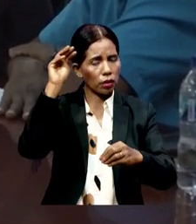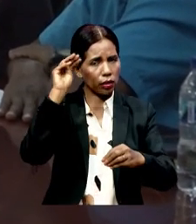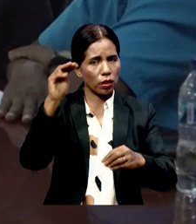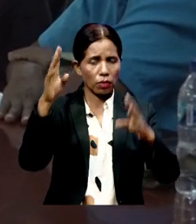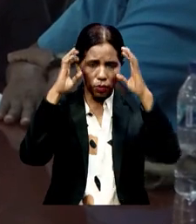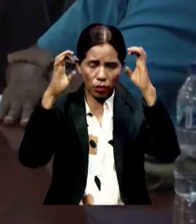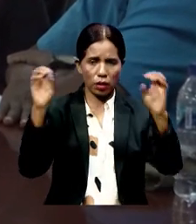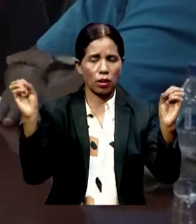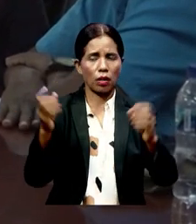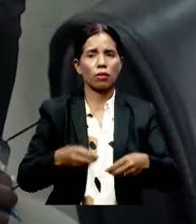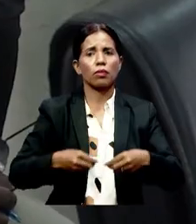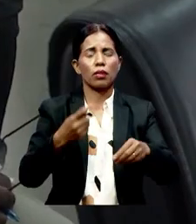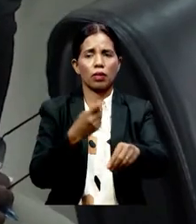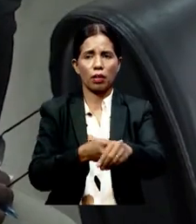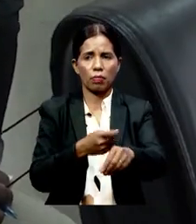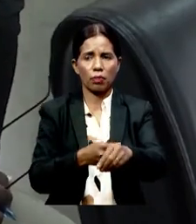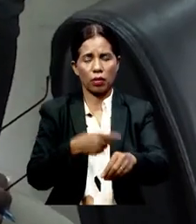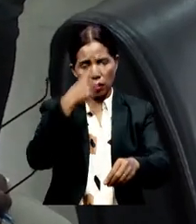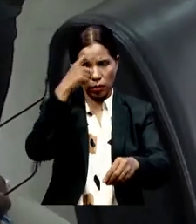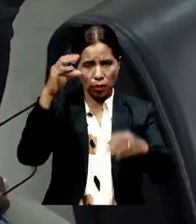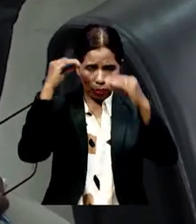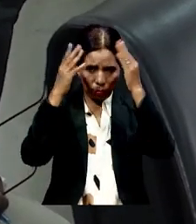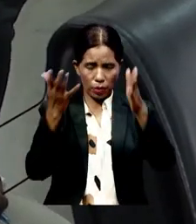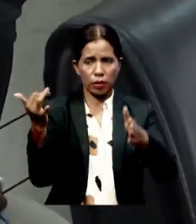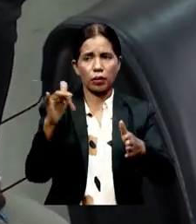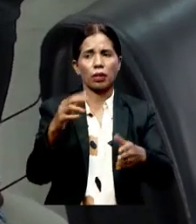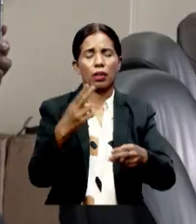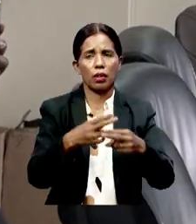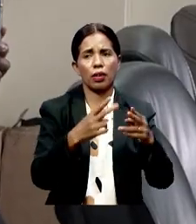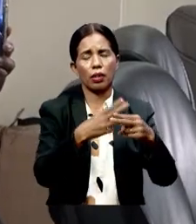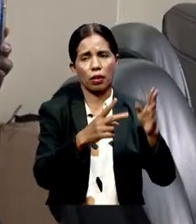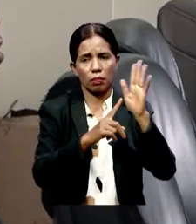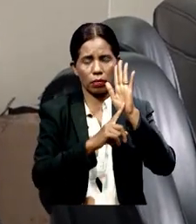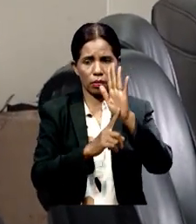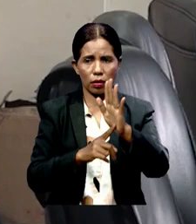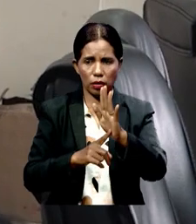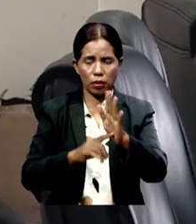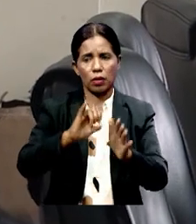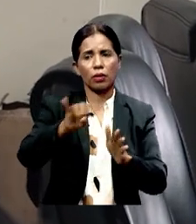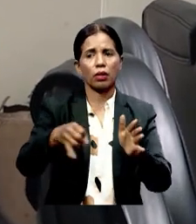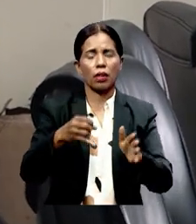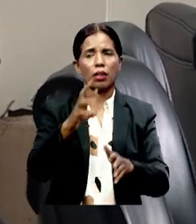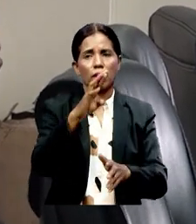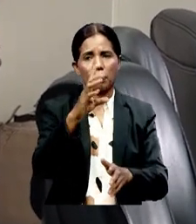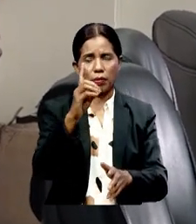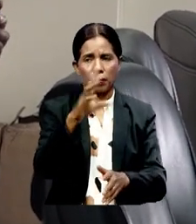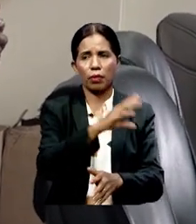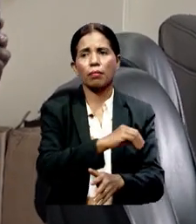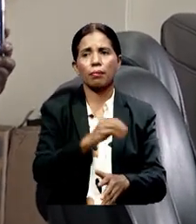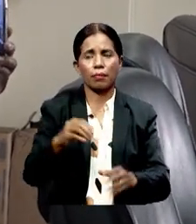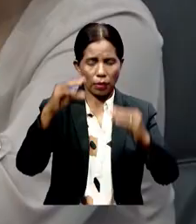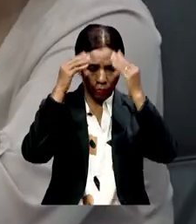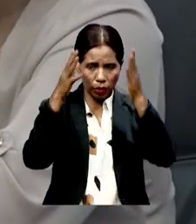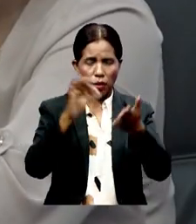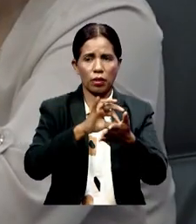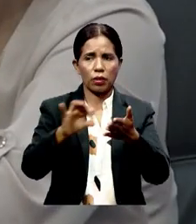la prolonga Sirene contrato tamba professor Sirene naram publica una iha jornal Republica. Professor Sirene be assina